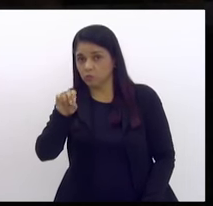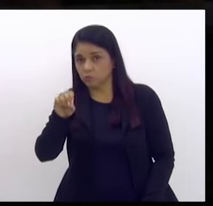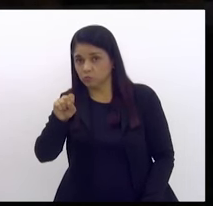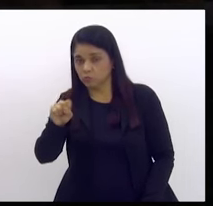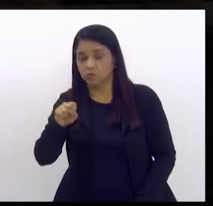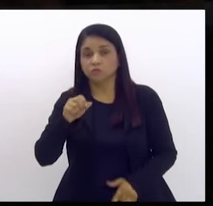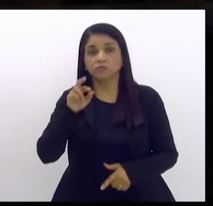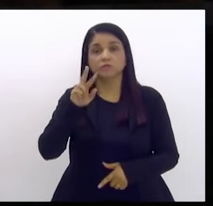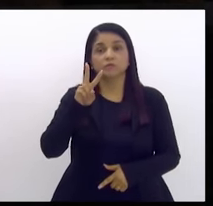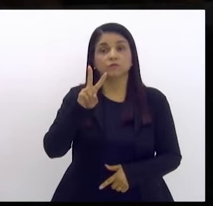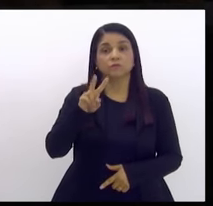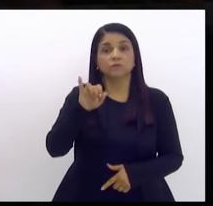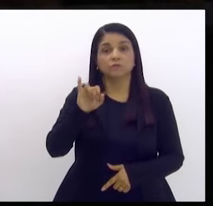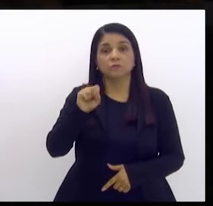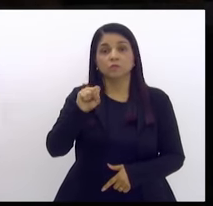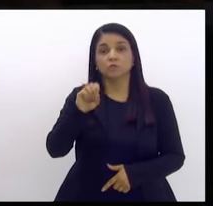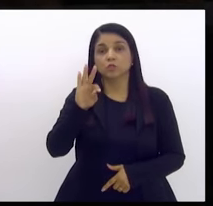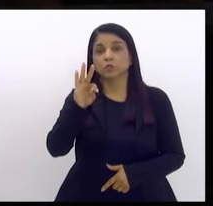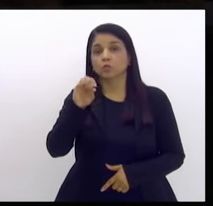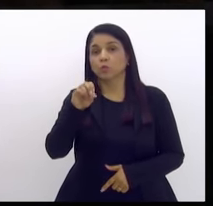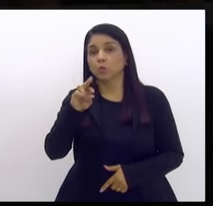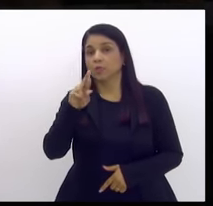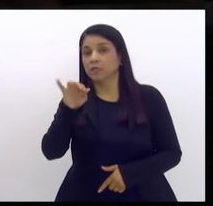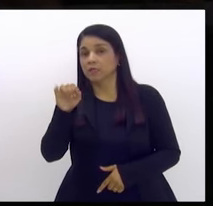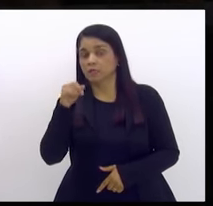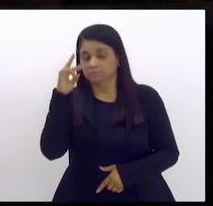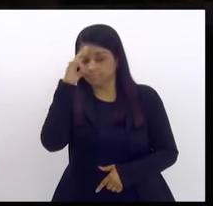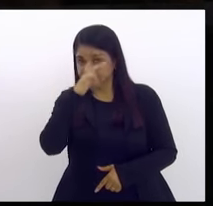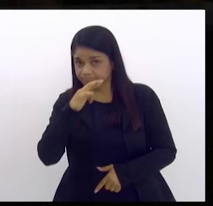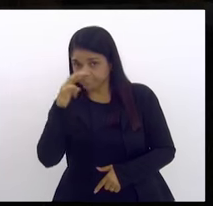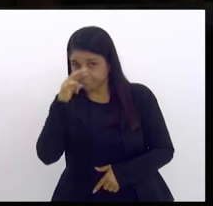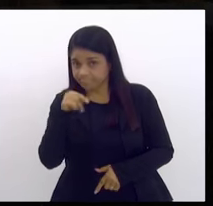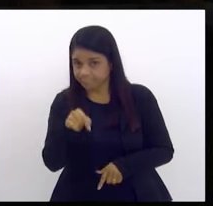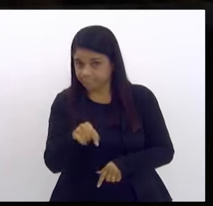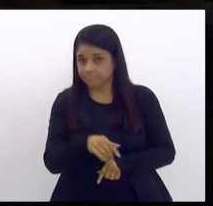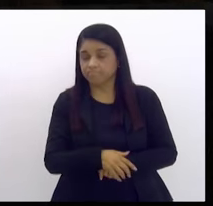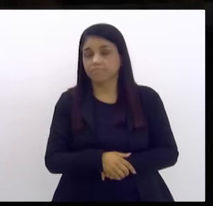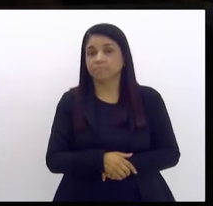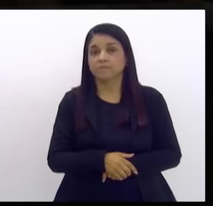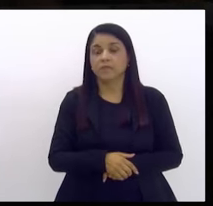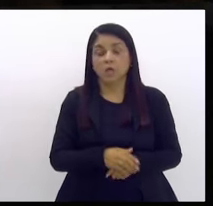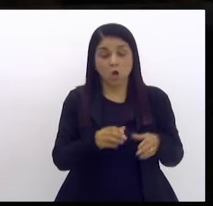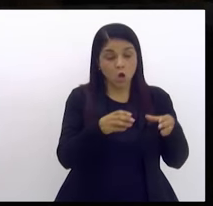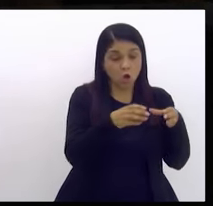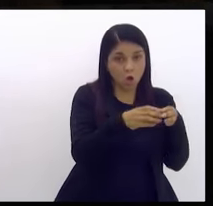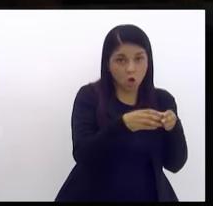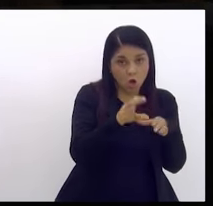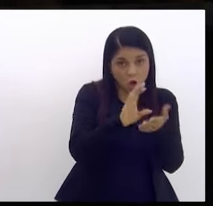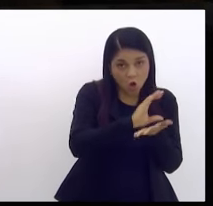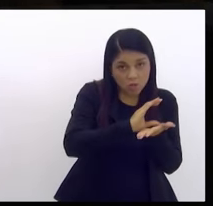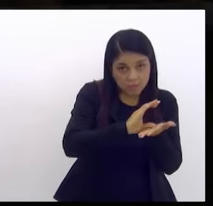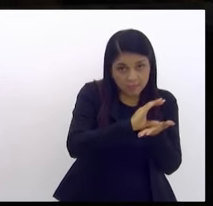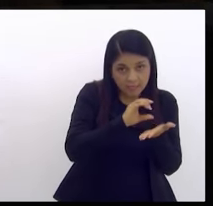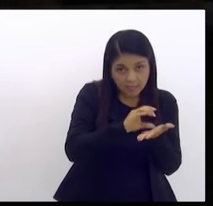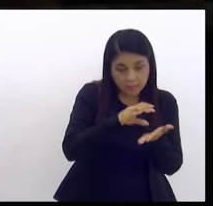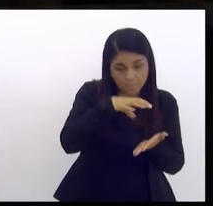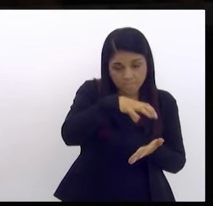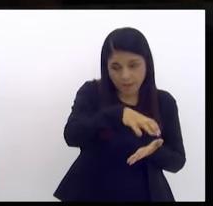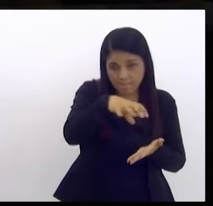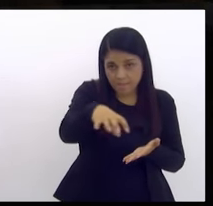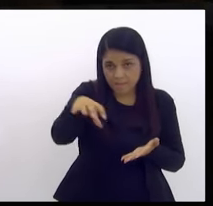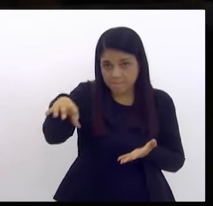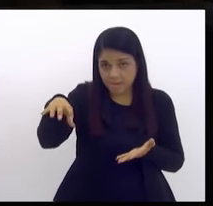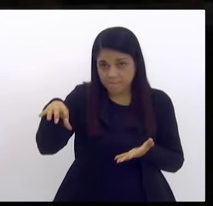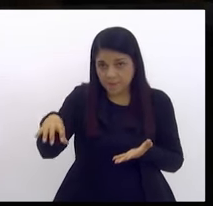isso? Compete aos conselhos, com as suas competências, decidirem que, no laudo